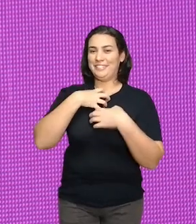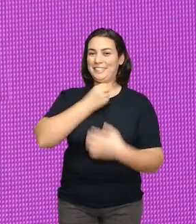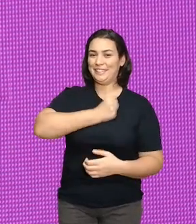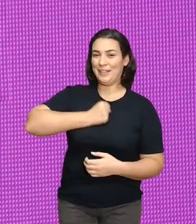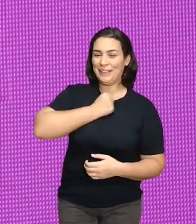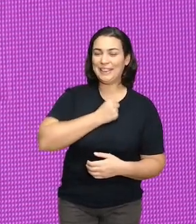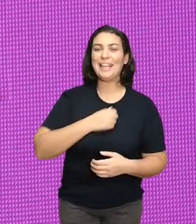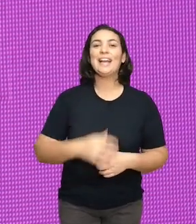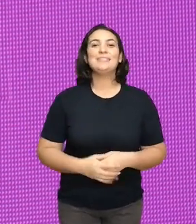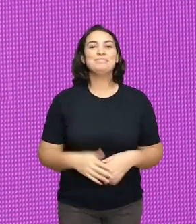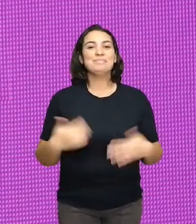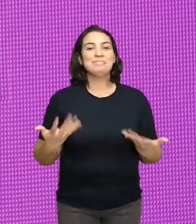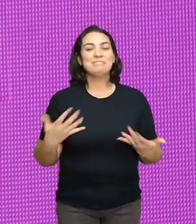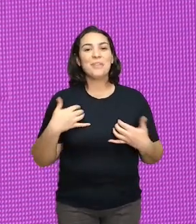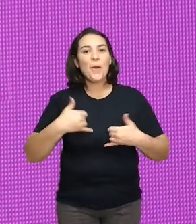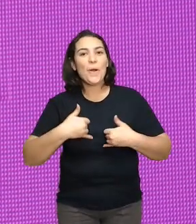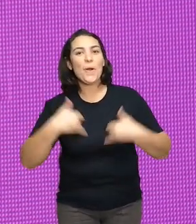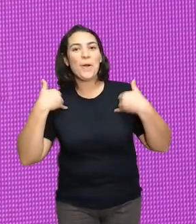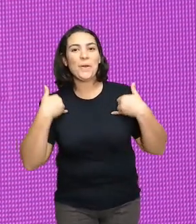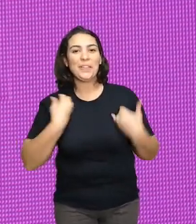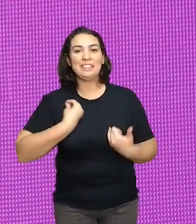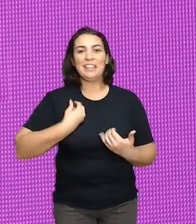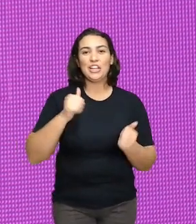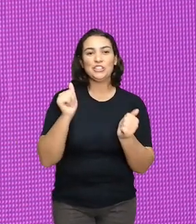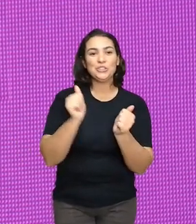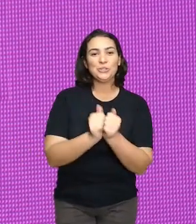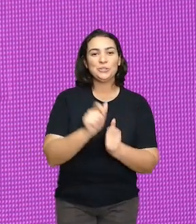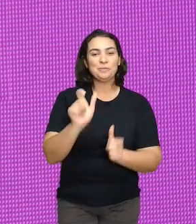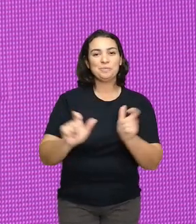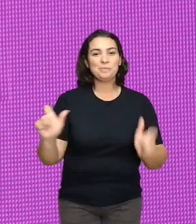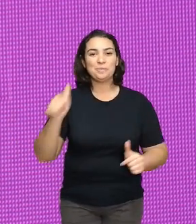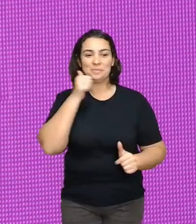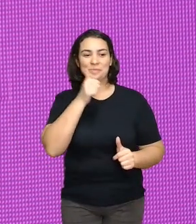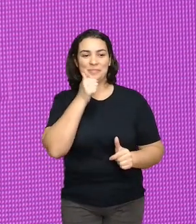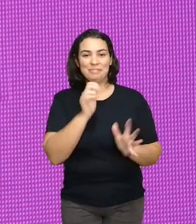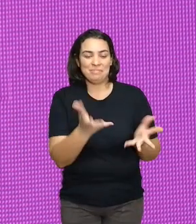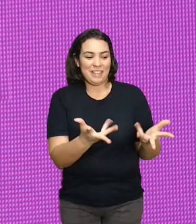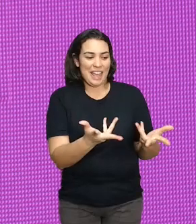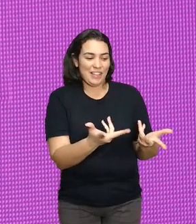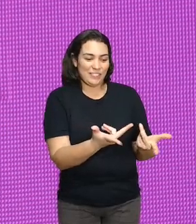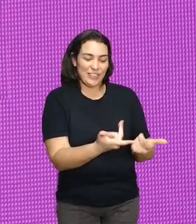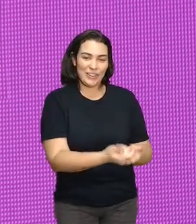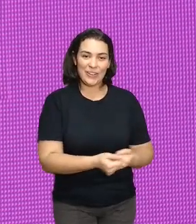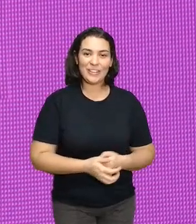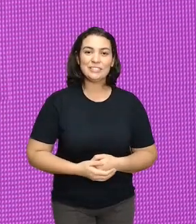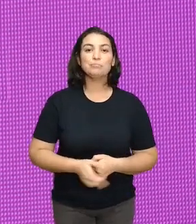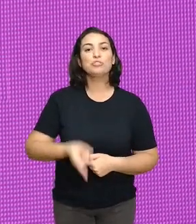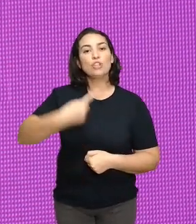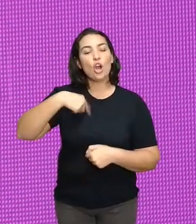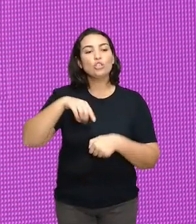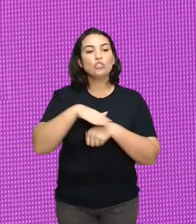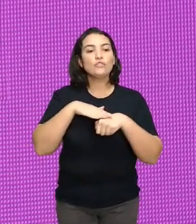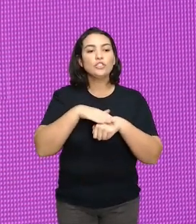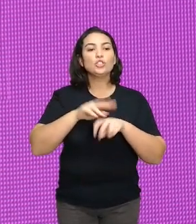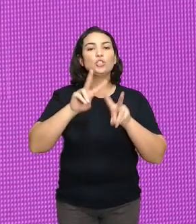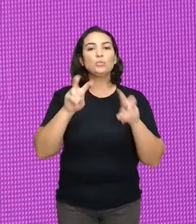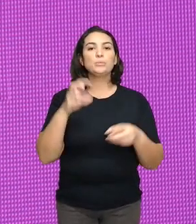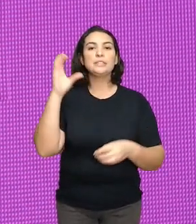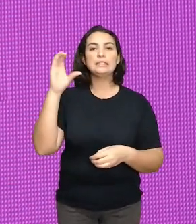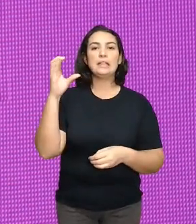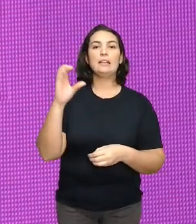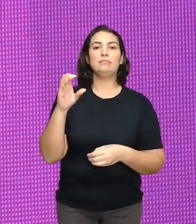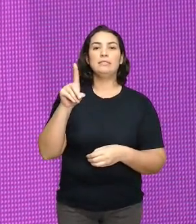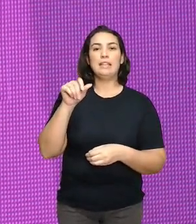estar aqui com essas mulheres maravilhosas, com essa mesa feminina, para a gente falar sobre ciências de dados na